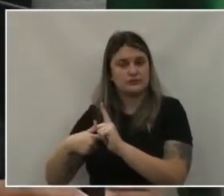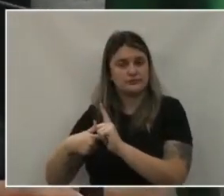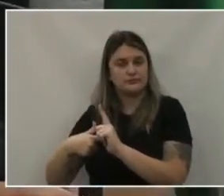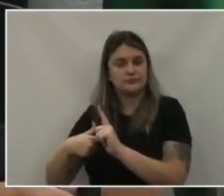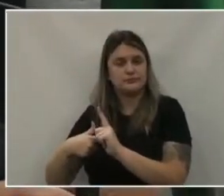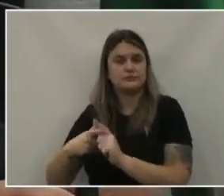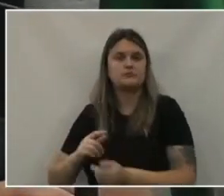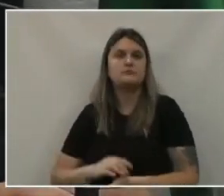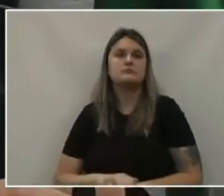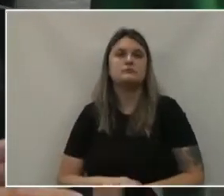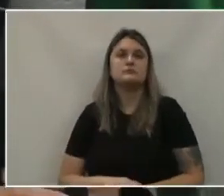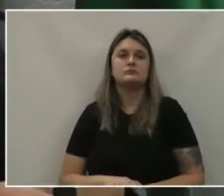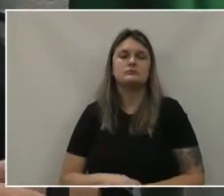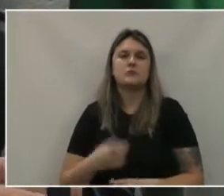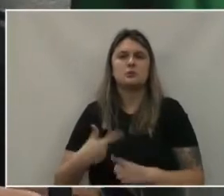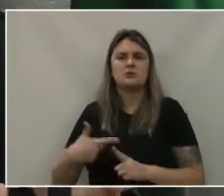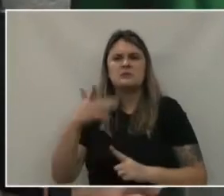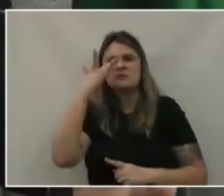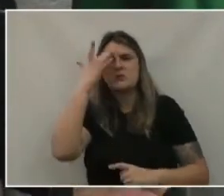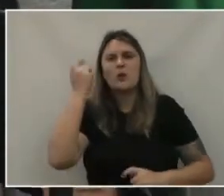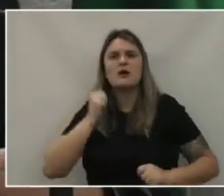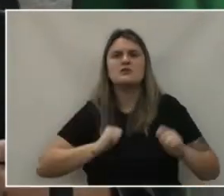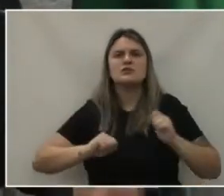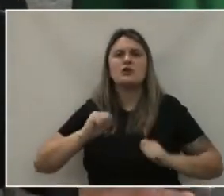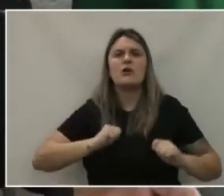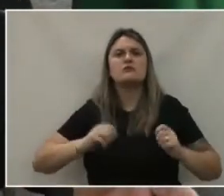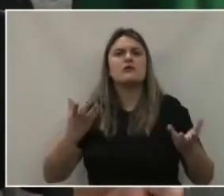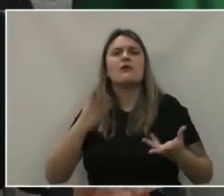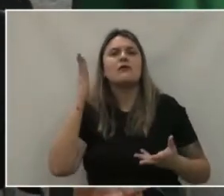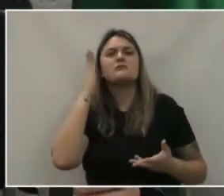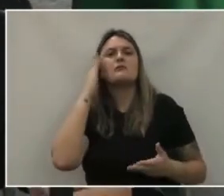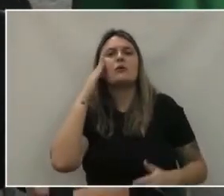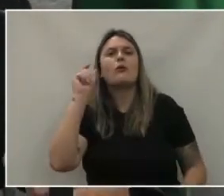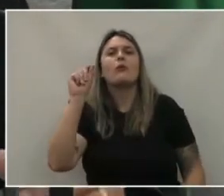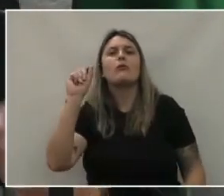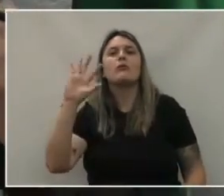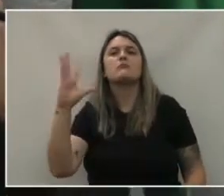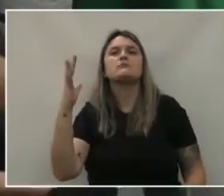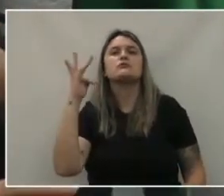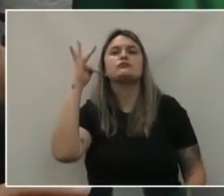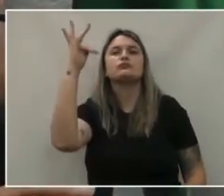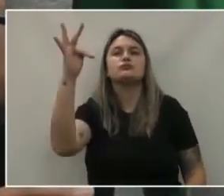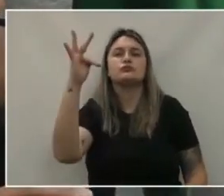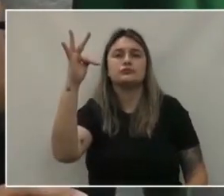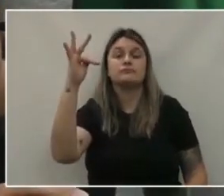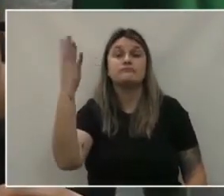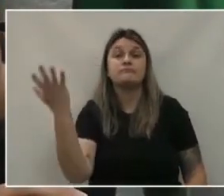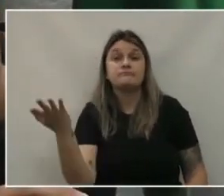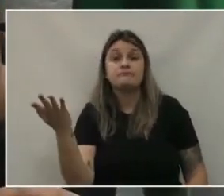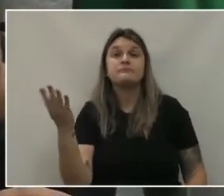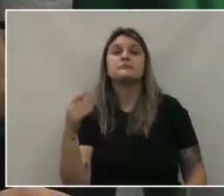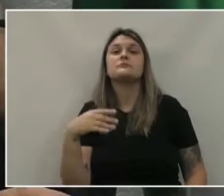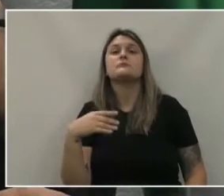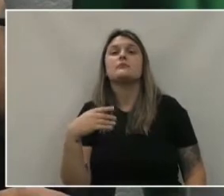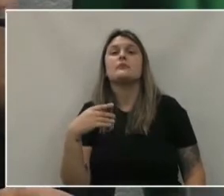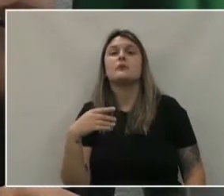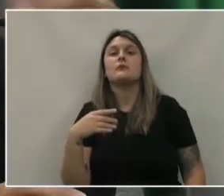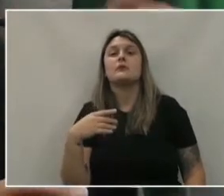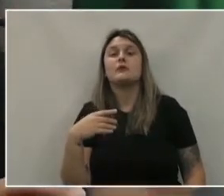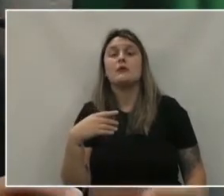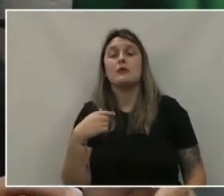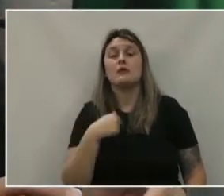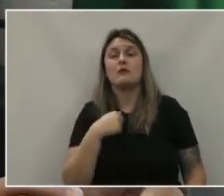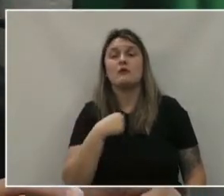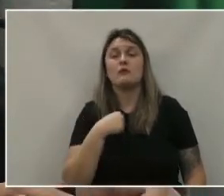situação que as pessoas estão ansiosas e querendo saber o que vai acontecer com o FUNPREV. Diante de tal fato,